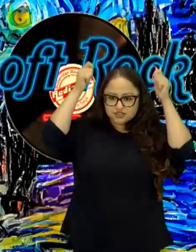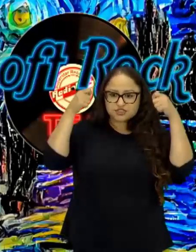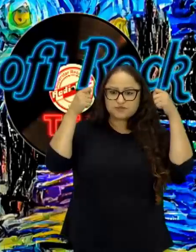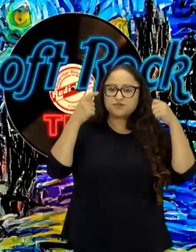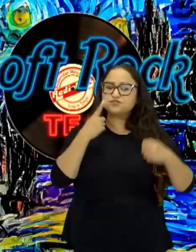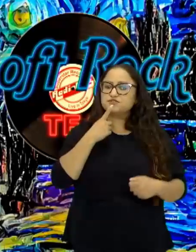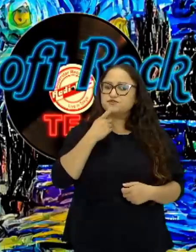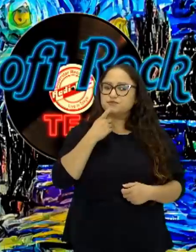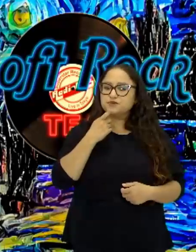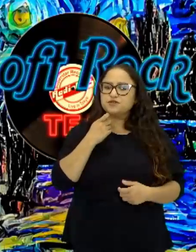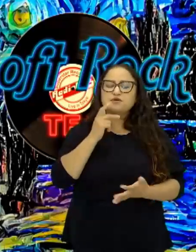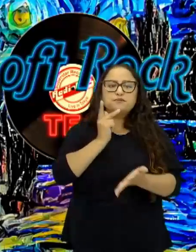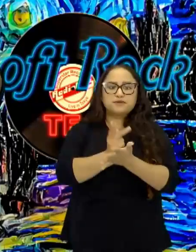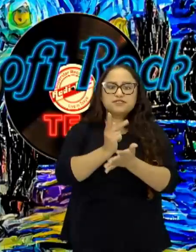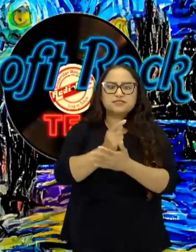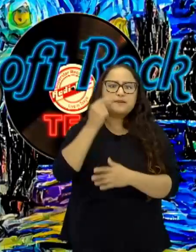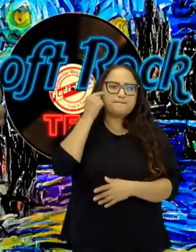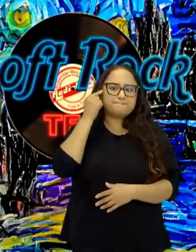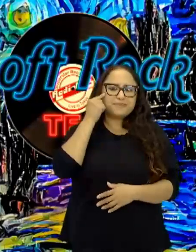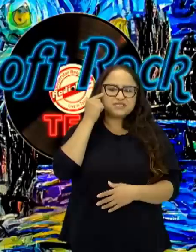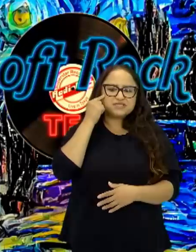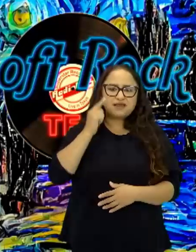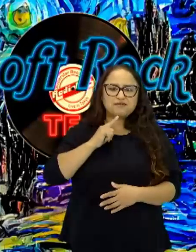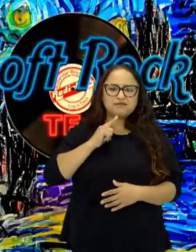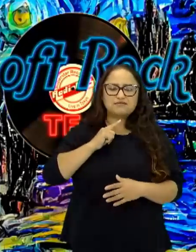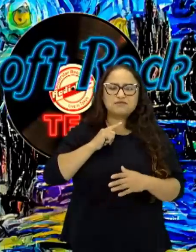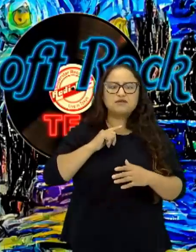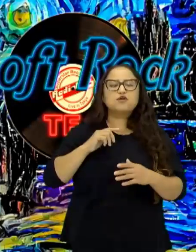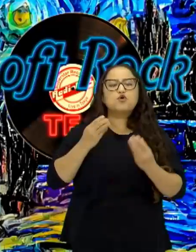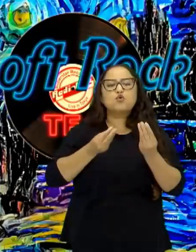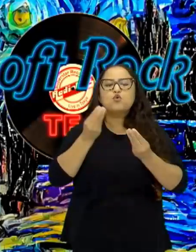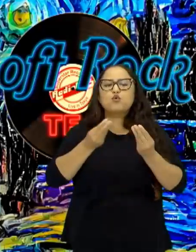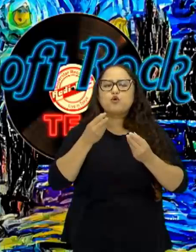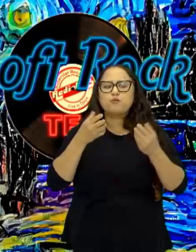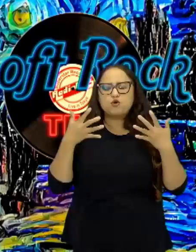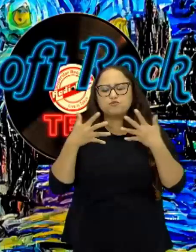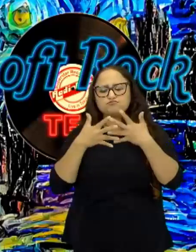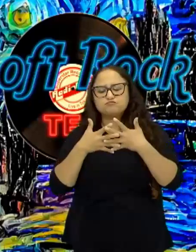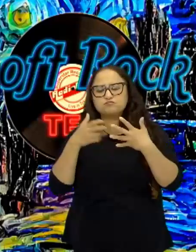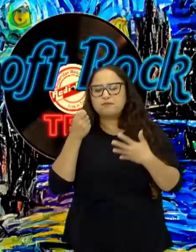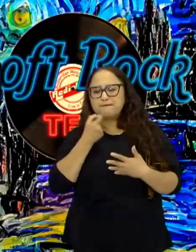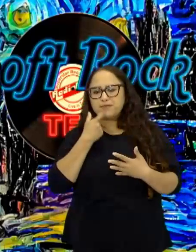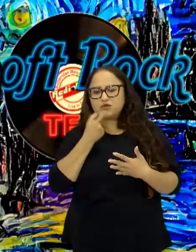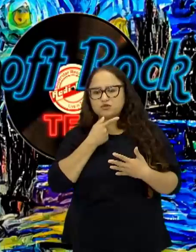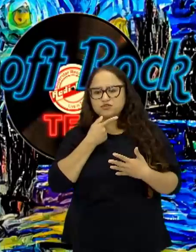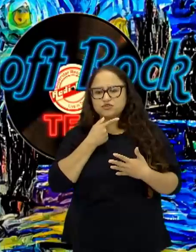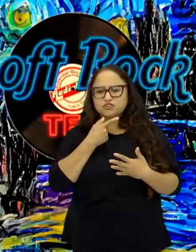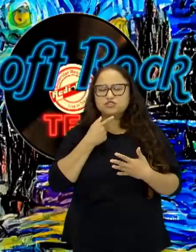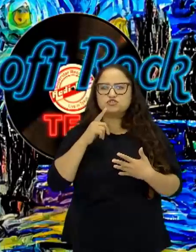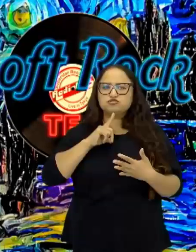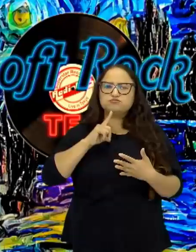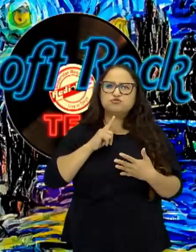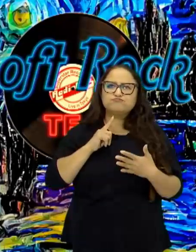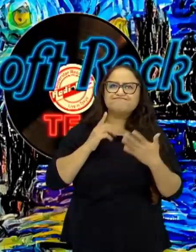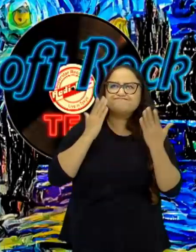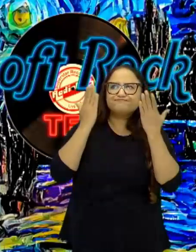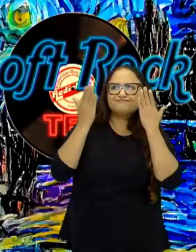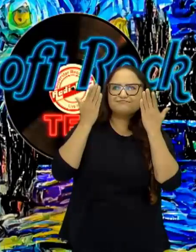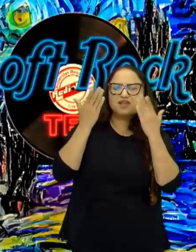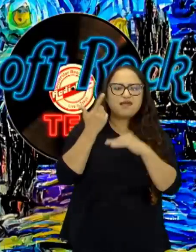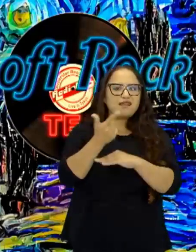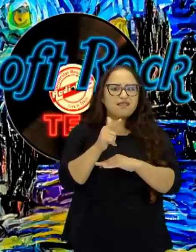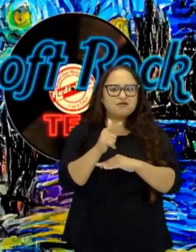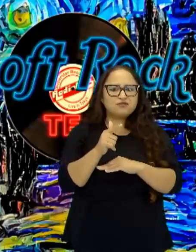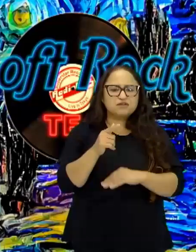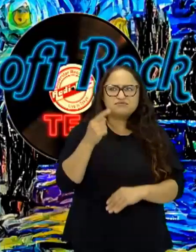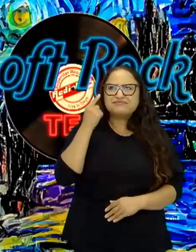alguns elementos, eles são importantíssimos constar no texto parodiado, porque senão a pessoa não consegue fazer associação, né? Imagina você começar a imitar alguma coisa e a pessoa